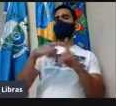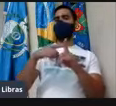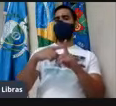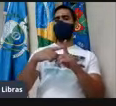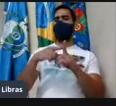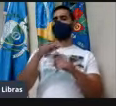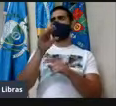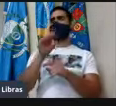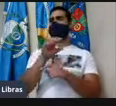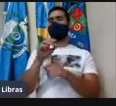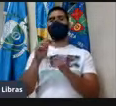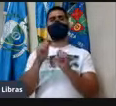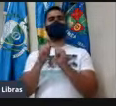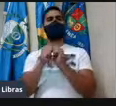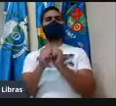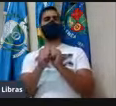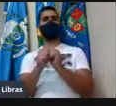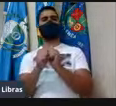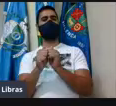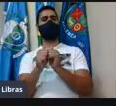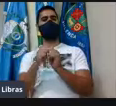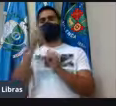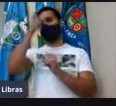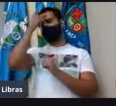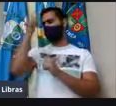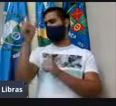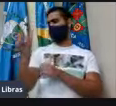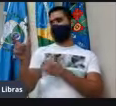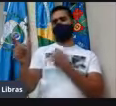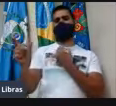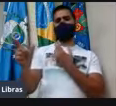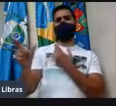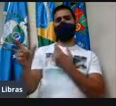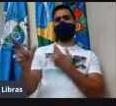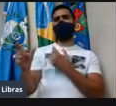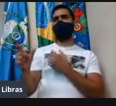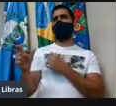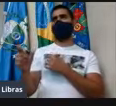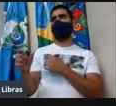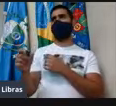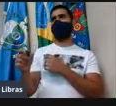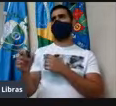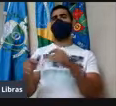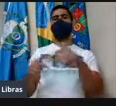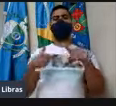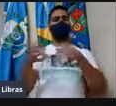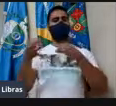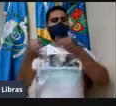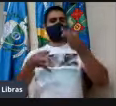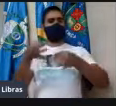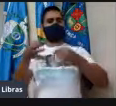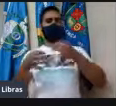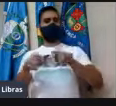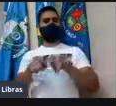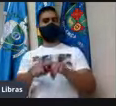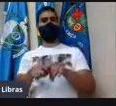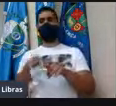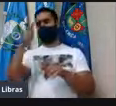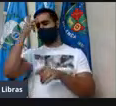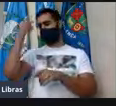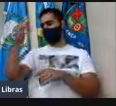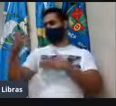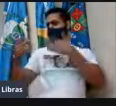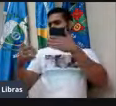juntos, uma pessoa do bem, oficial de justiça da nossa cidade, uma servidora